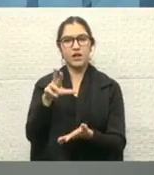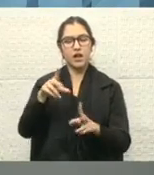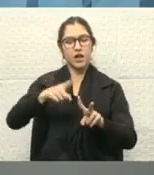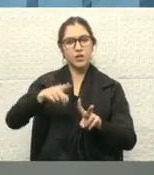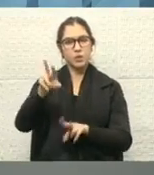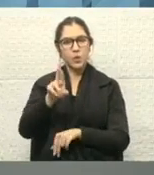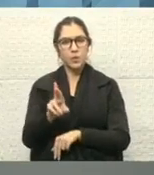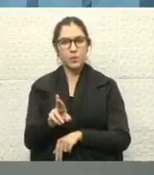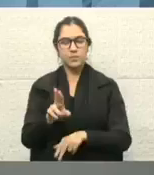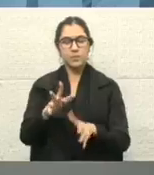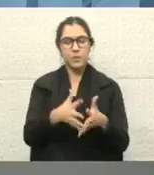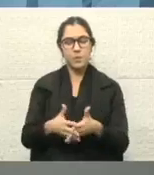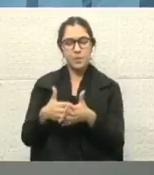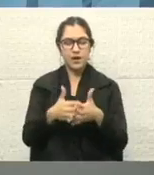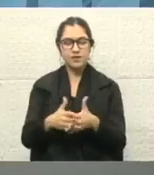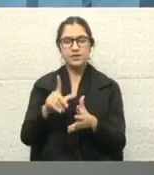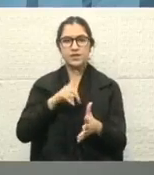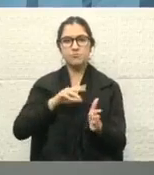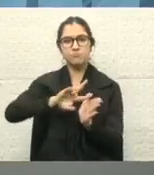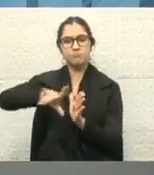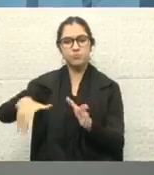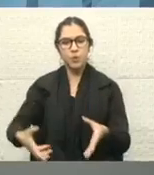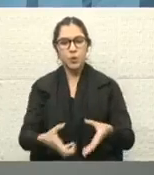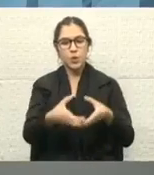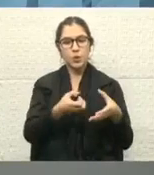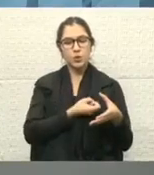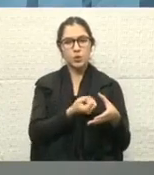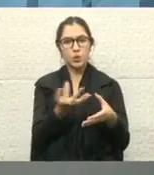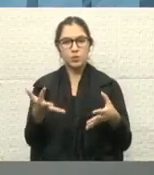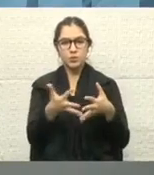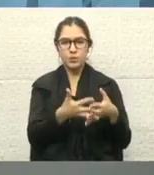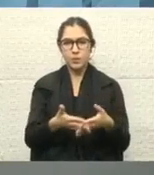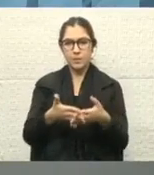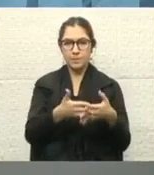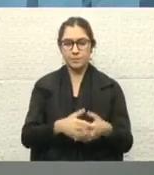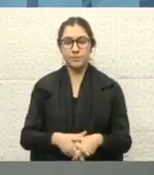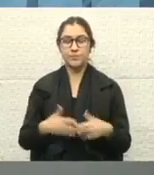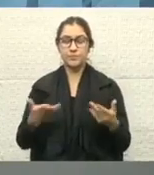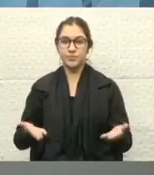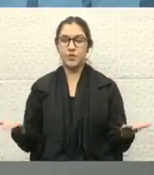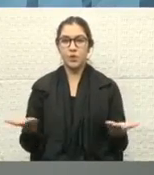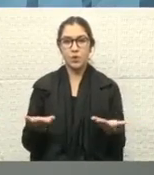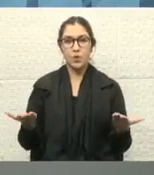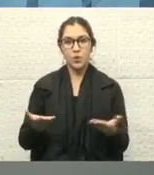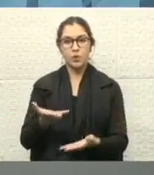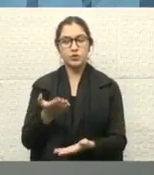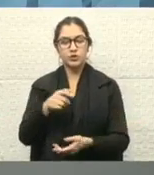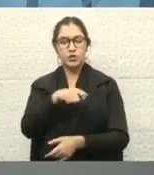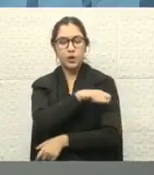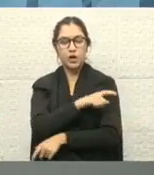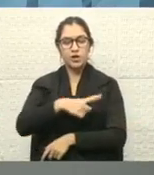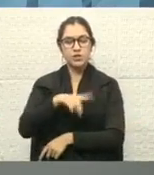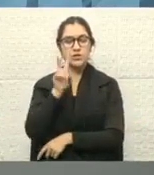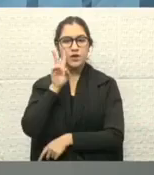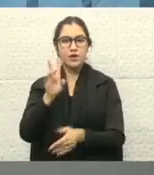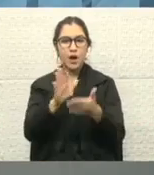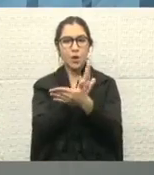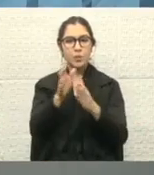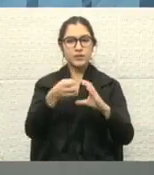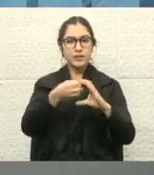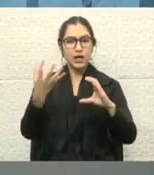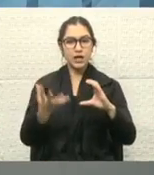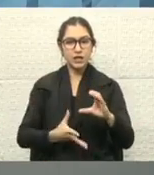de raízes que são elementos do conjunto de números complexos. Então, nessa aula, nós vamos investigar algumas características